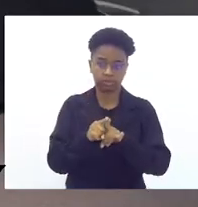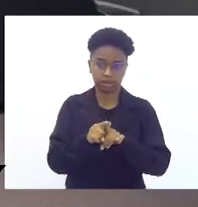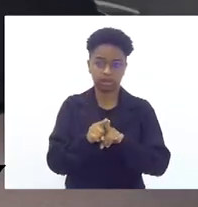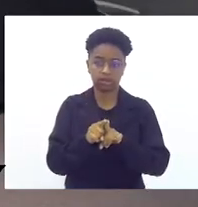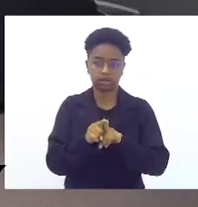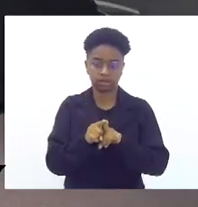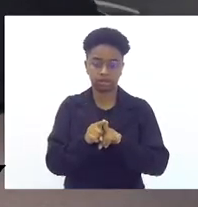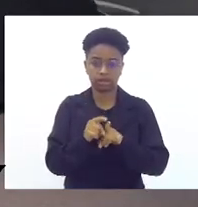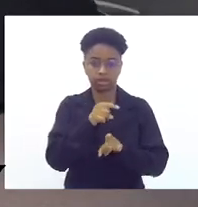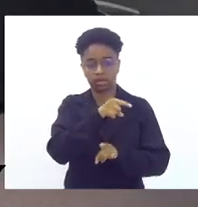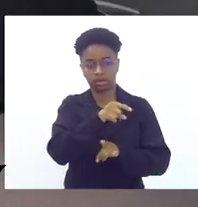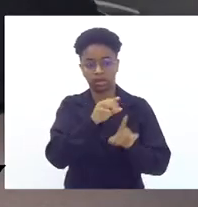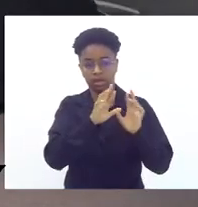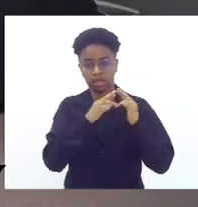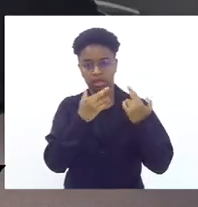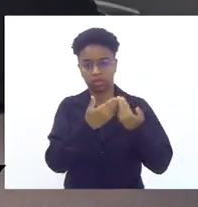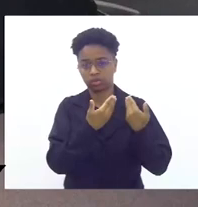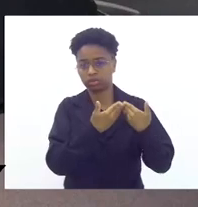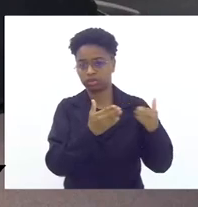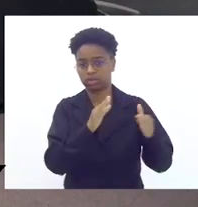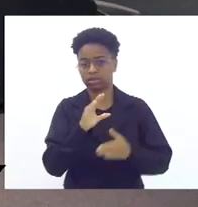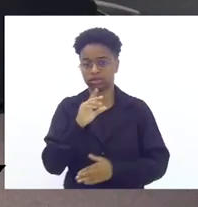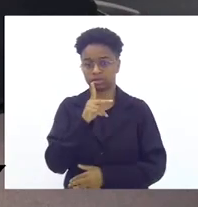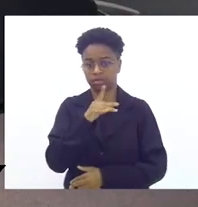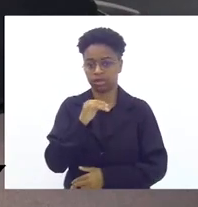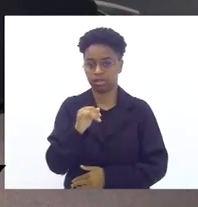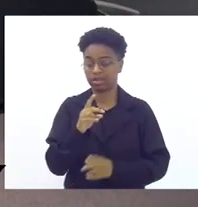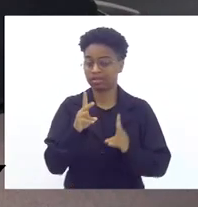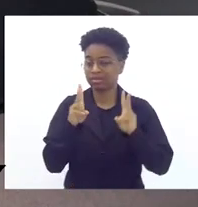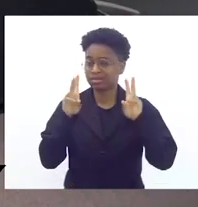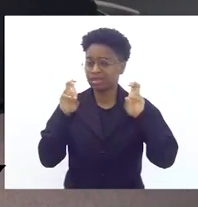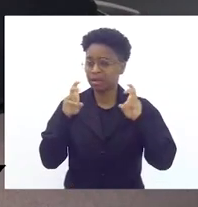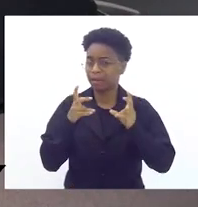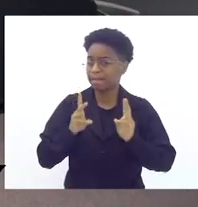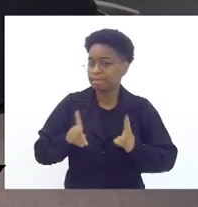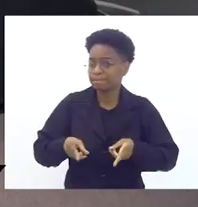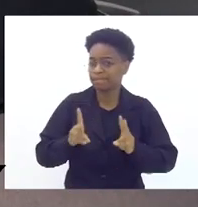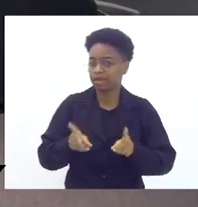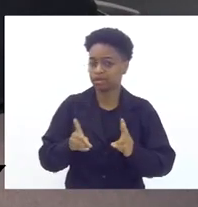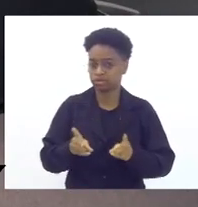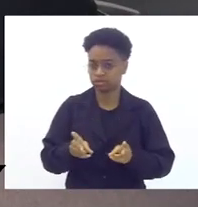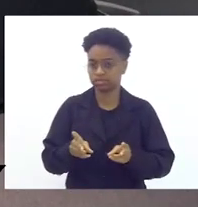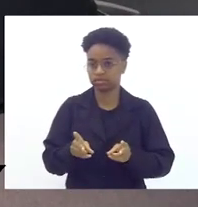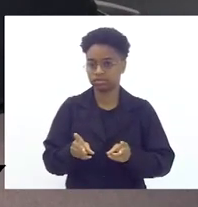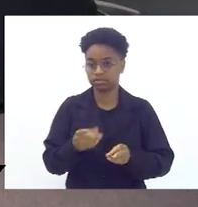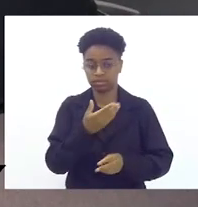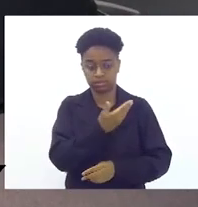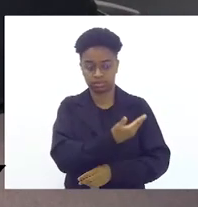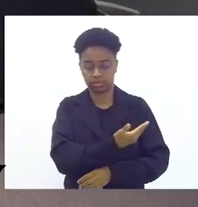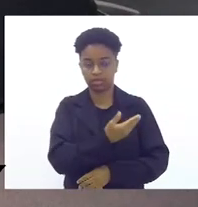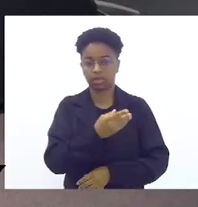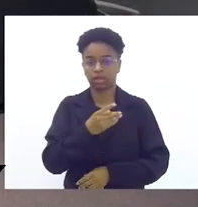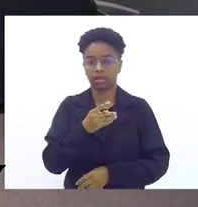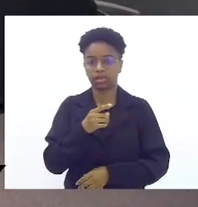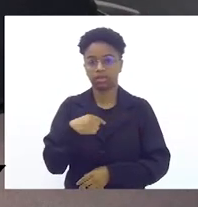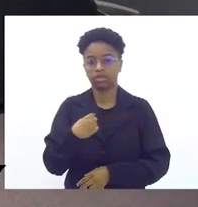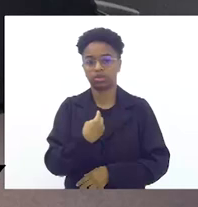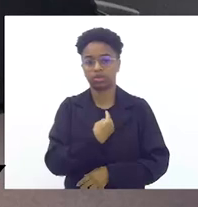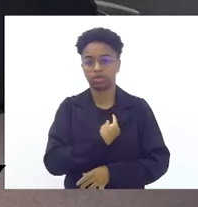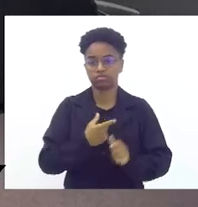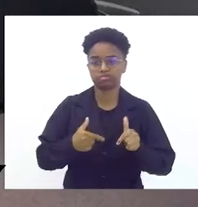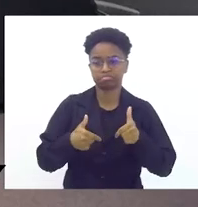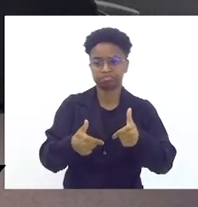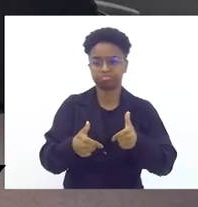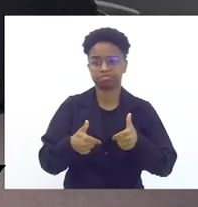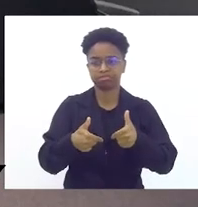da CPI que trata exatamente desse mesmo assunto presidida pela nossa querida e combativa